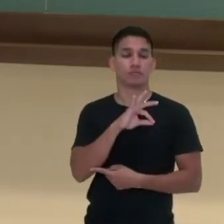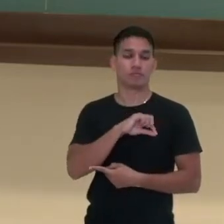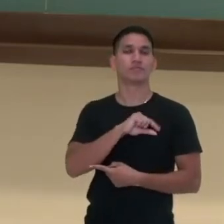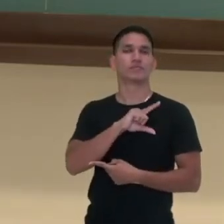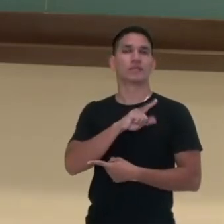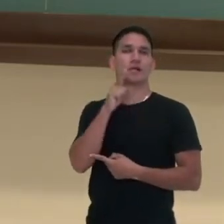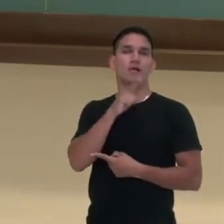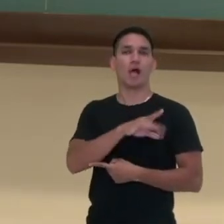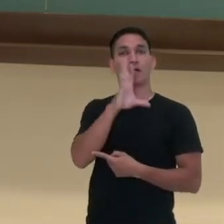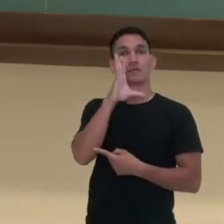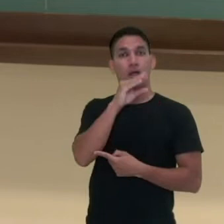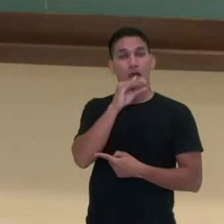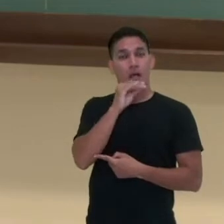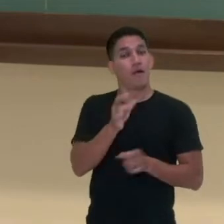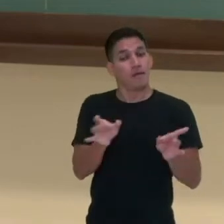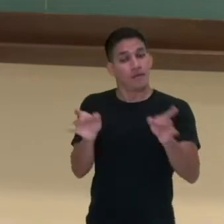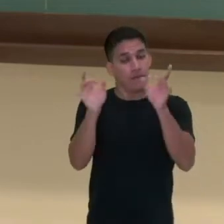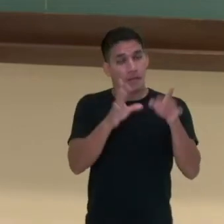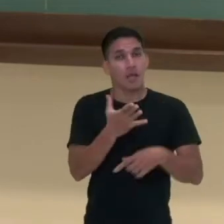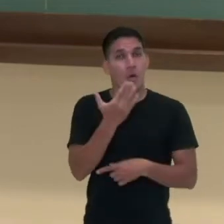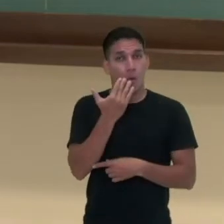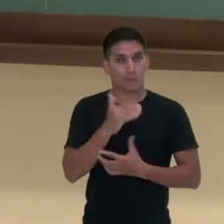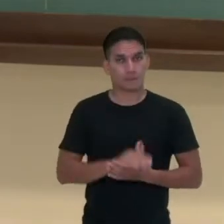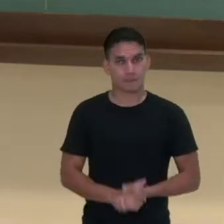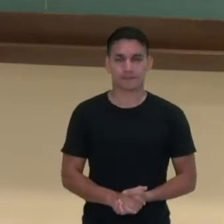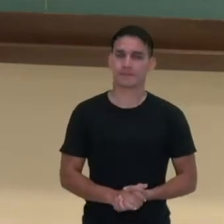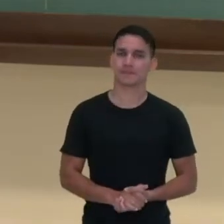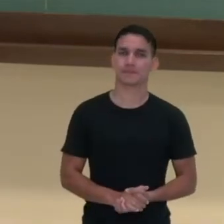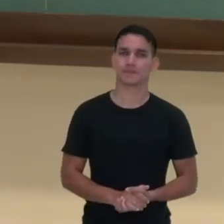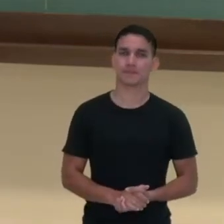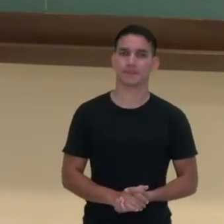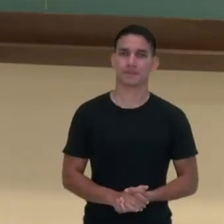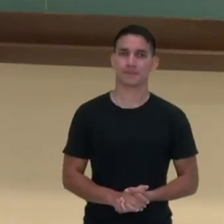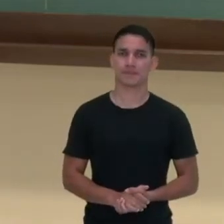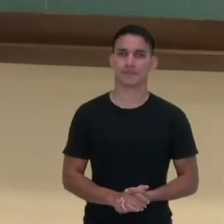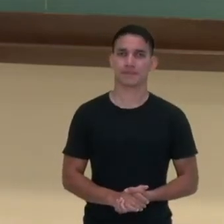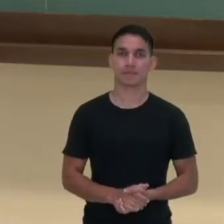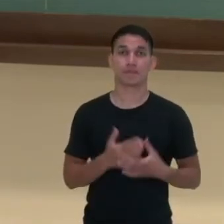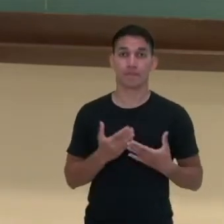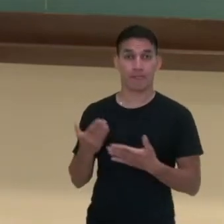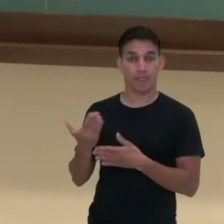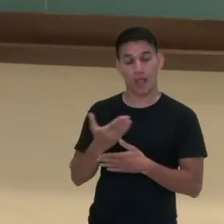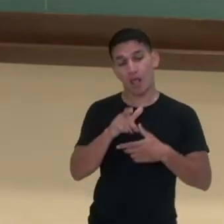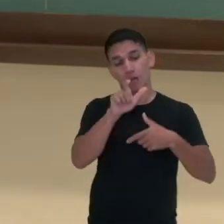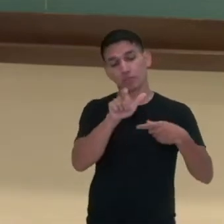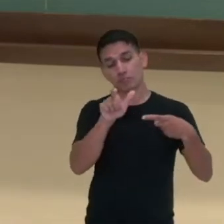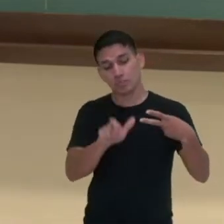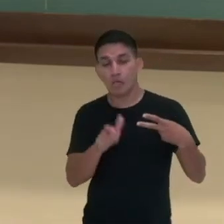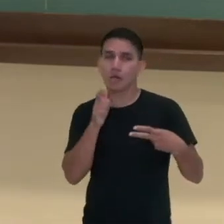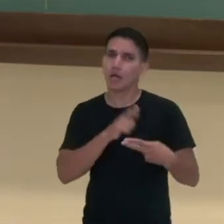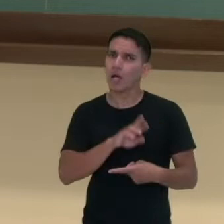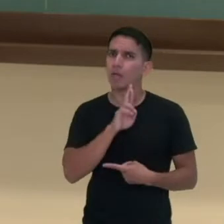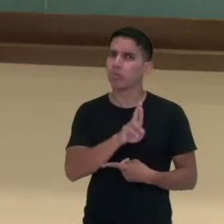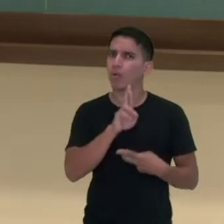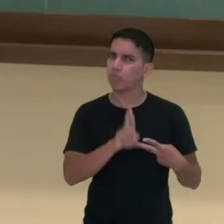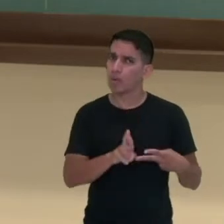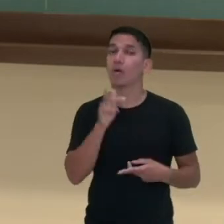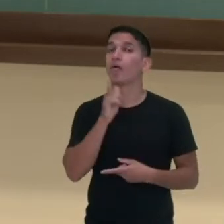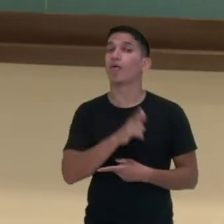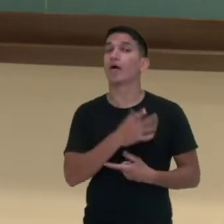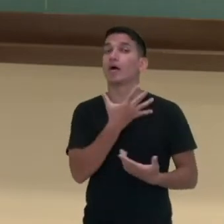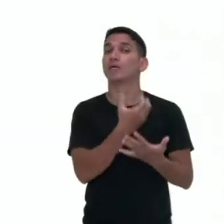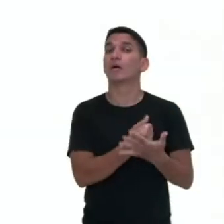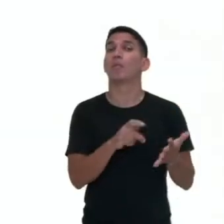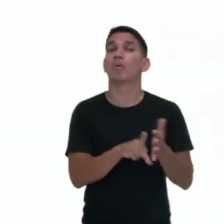sábado vendendo essas refeições, ok? Esses resultados podem ser registrados em uma